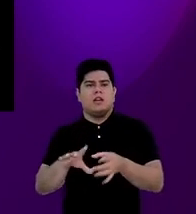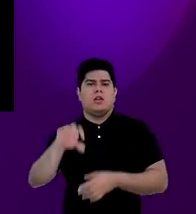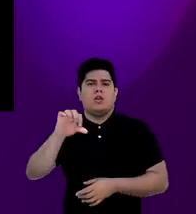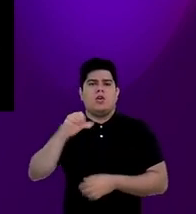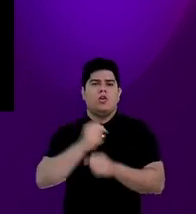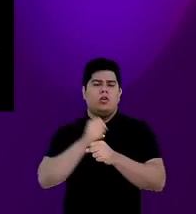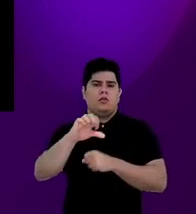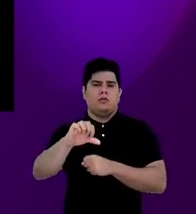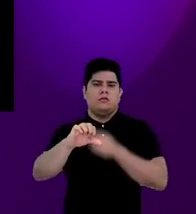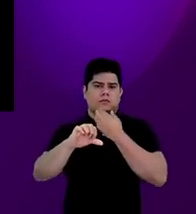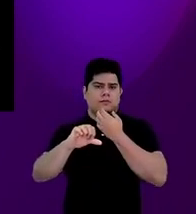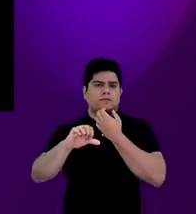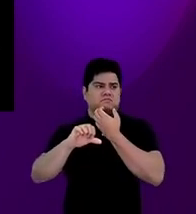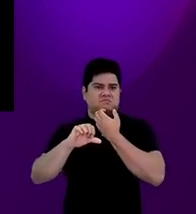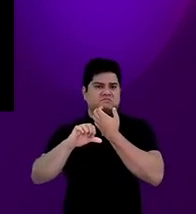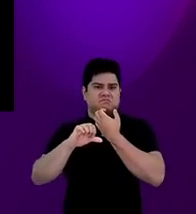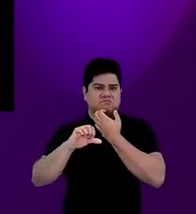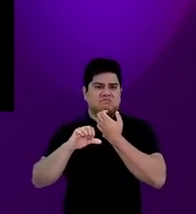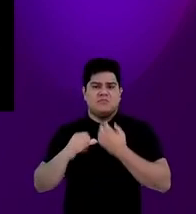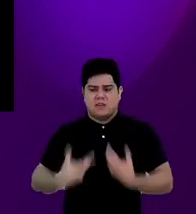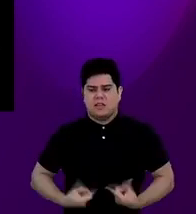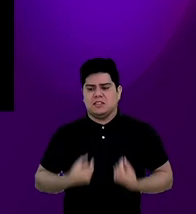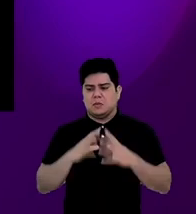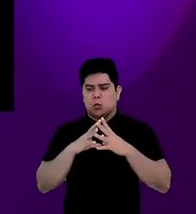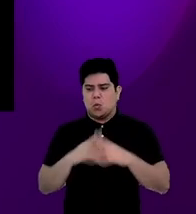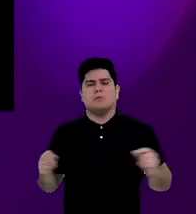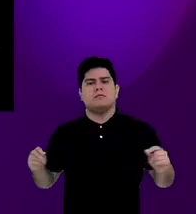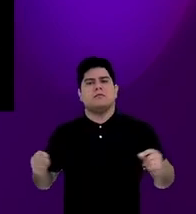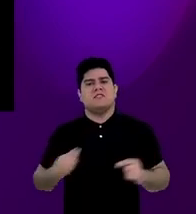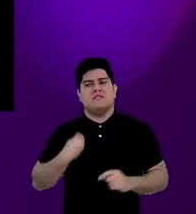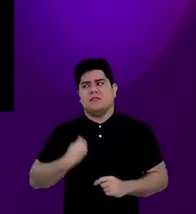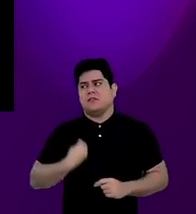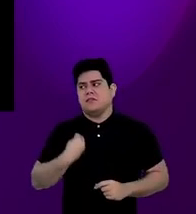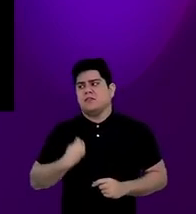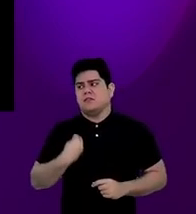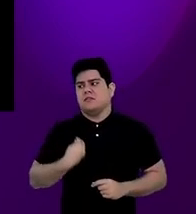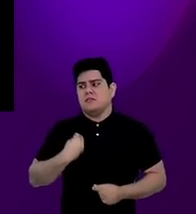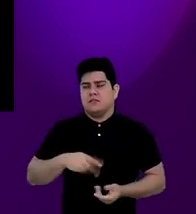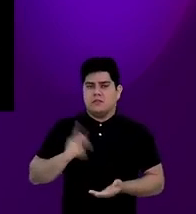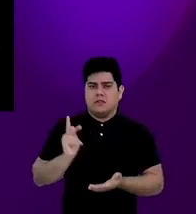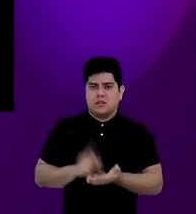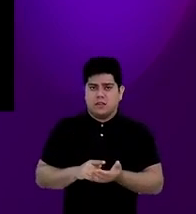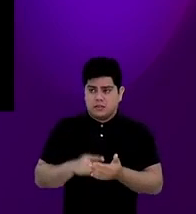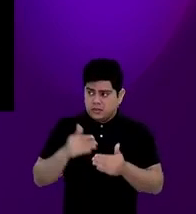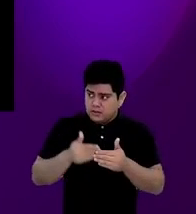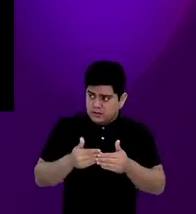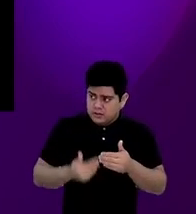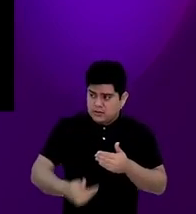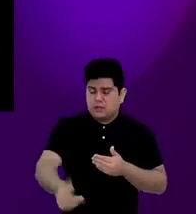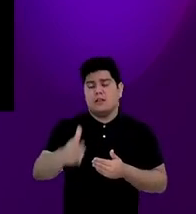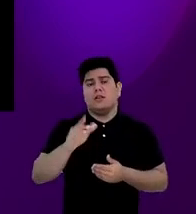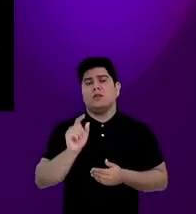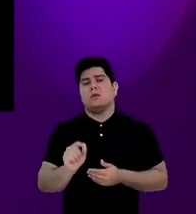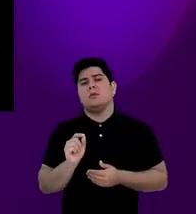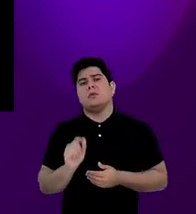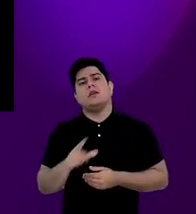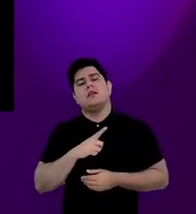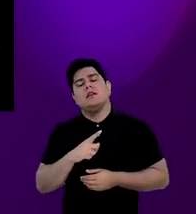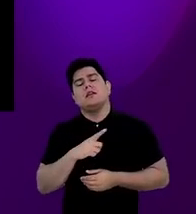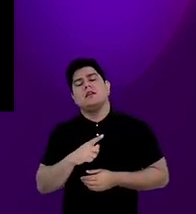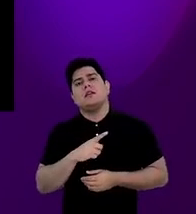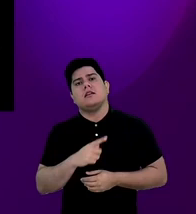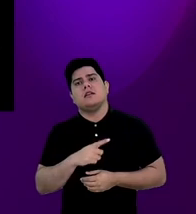uma fundação, então está viva depois e realmente a partir daí, né, a gente teve aí